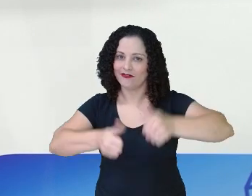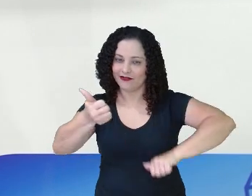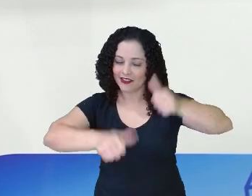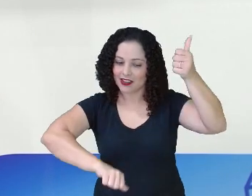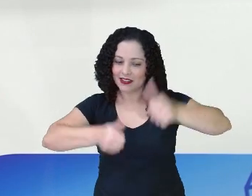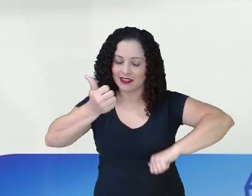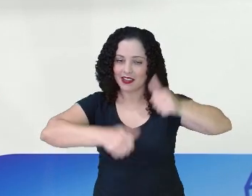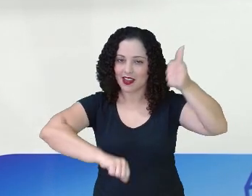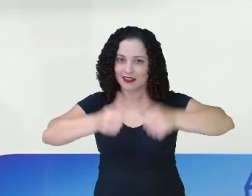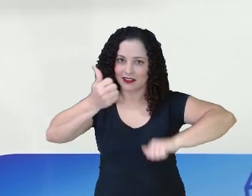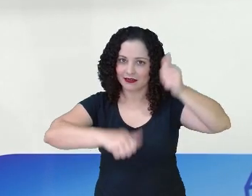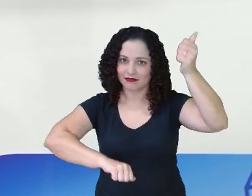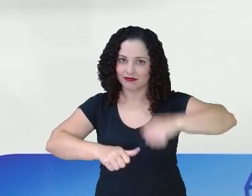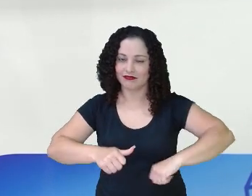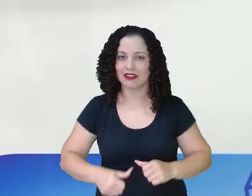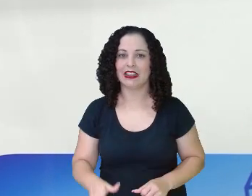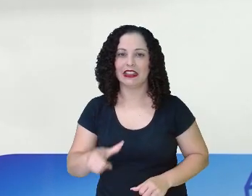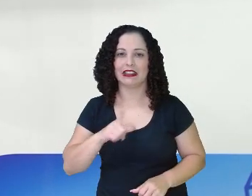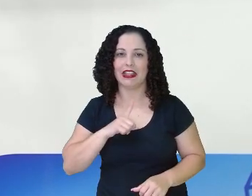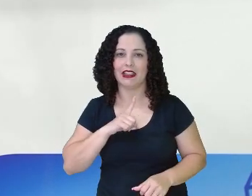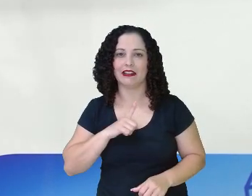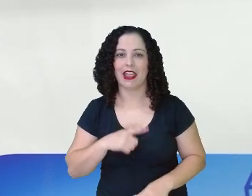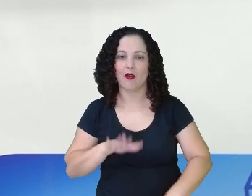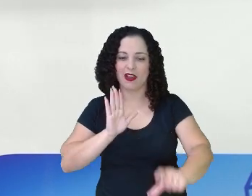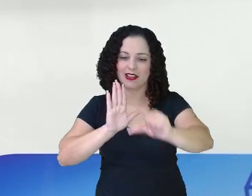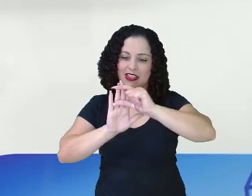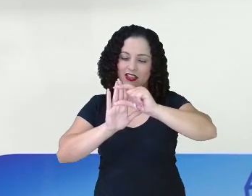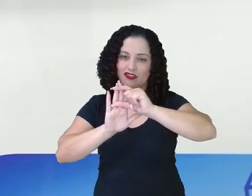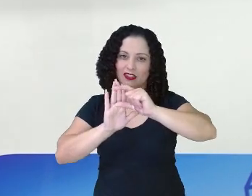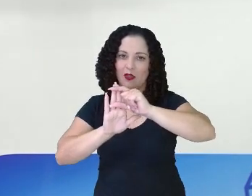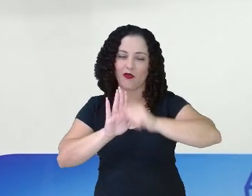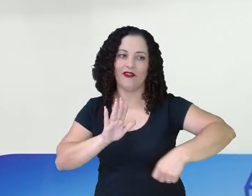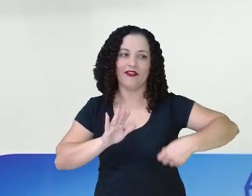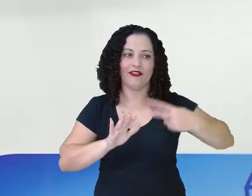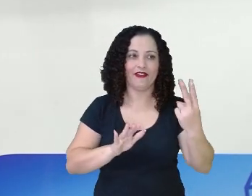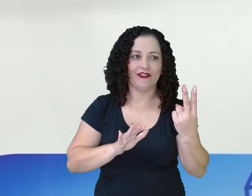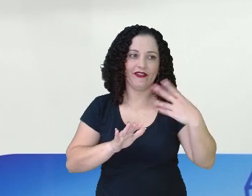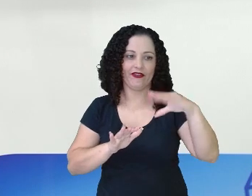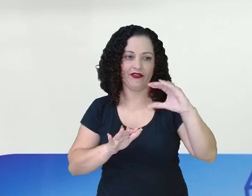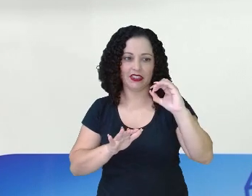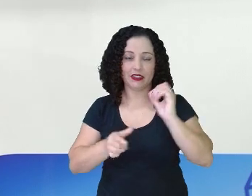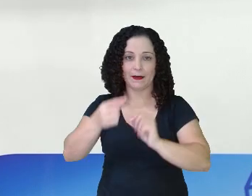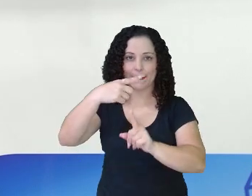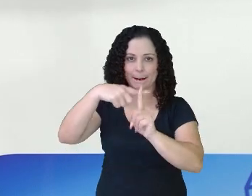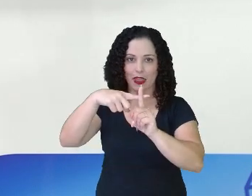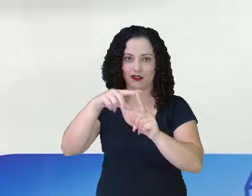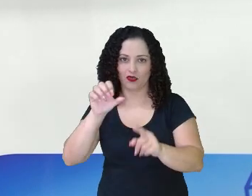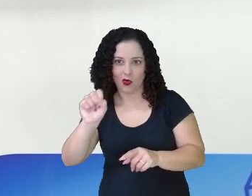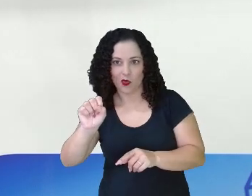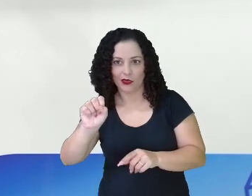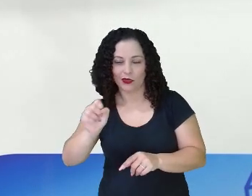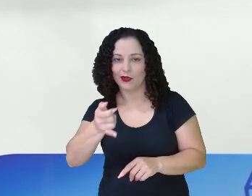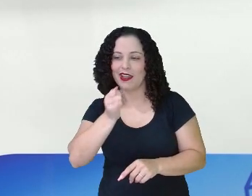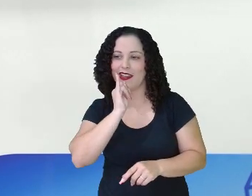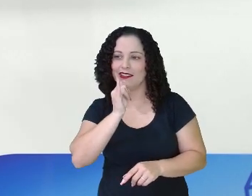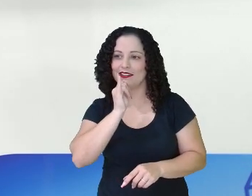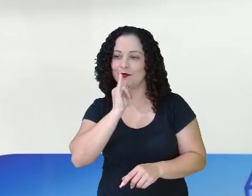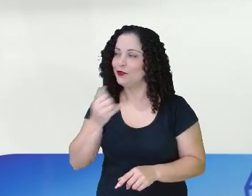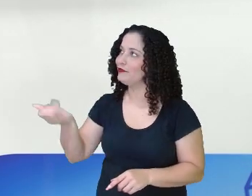vai colocar uma questão 20 mais 8, por exemplo, que é o caso aqui da